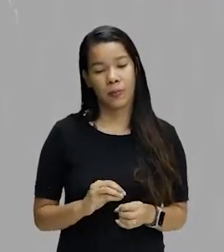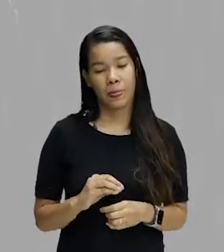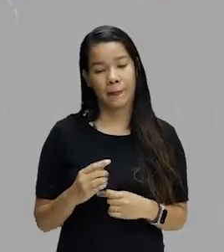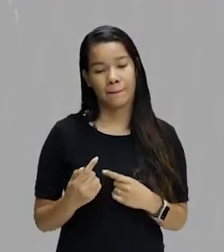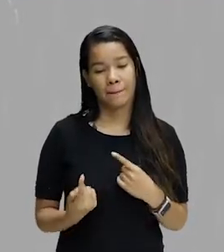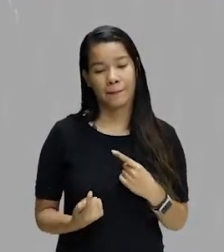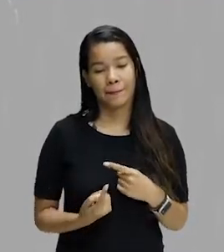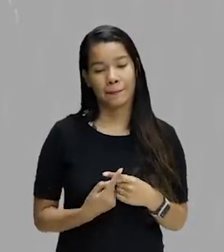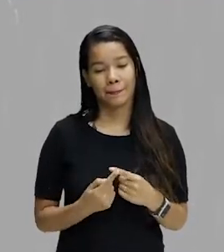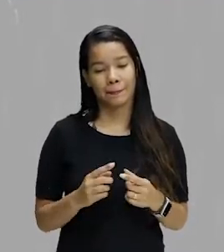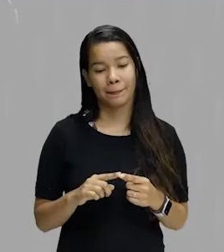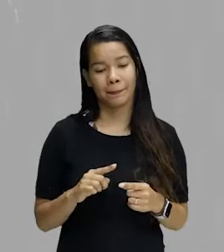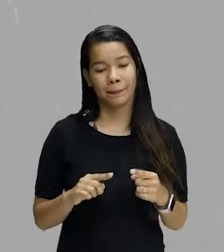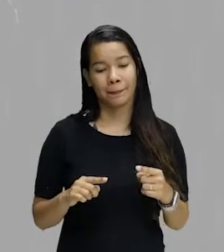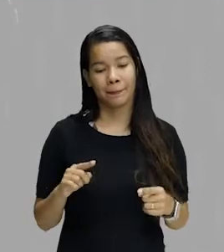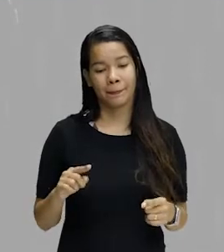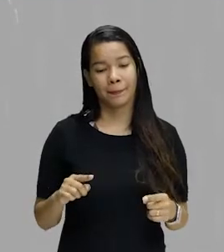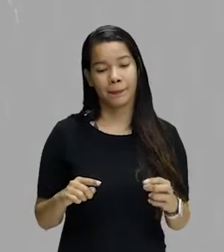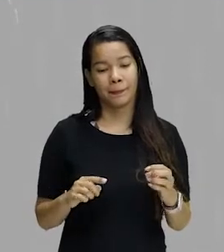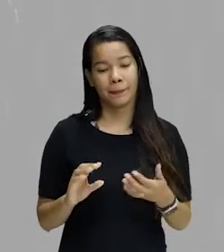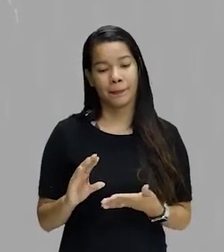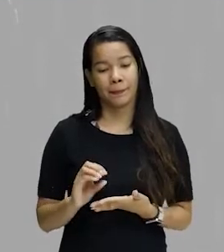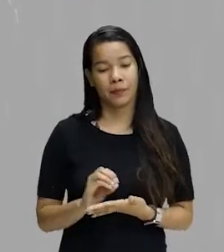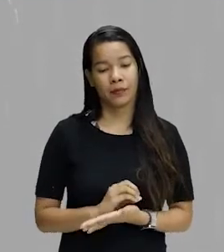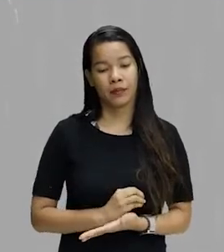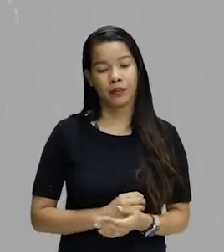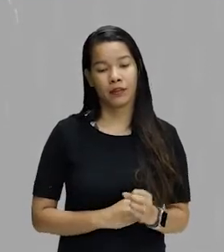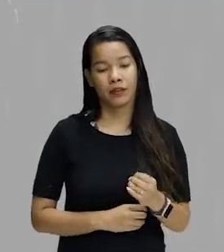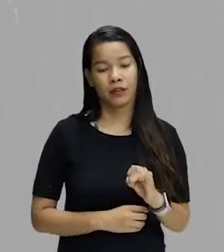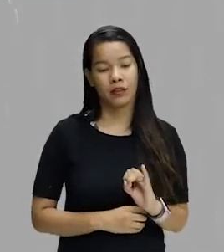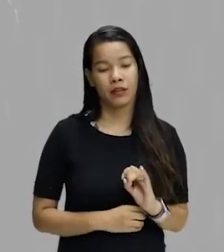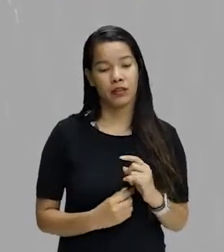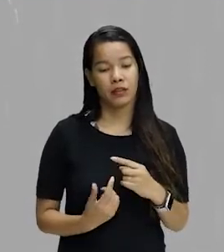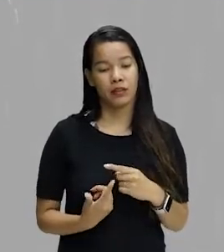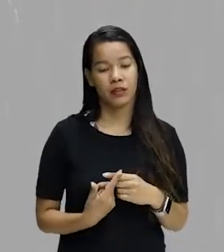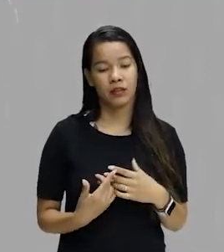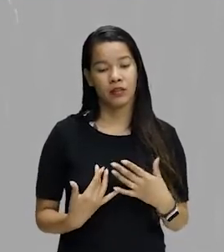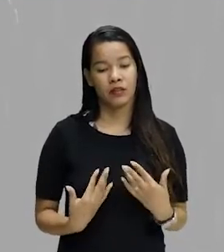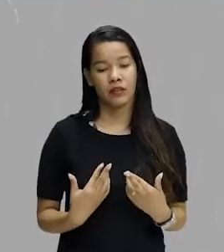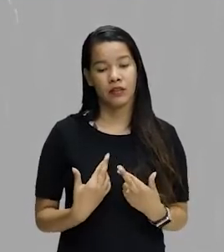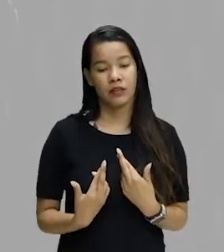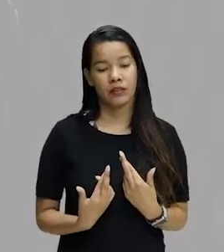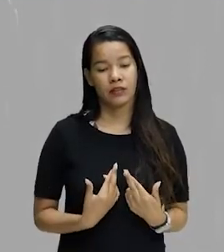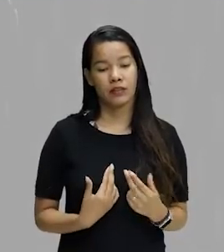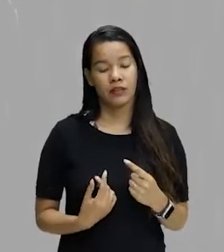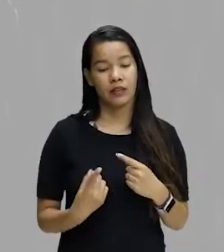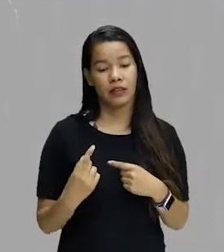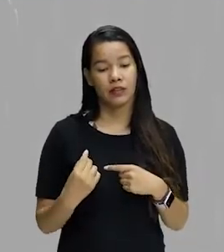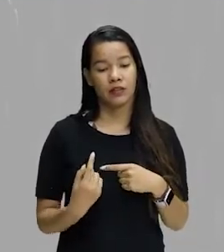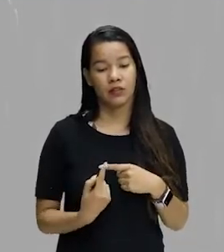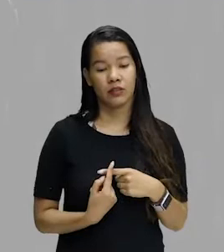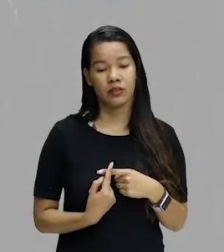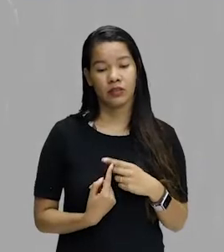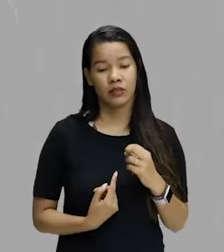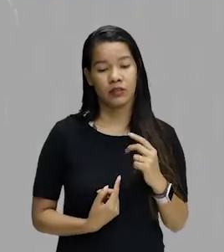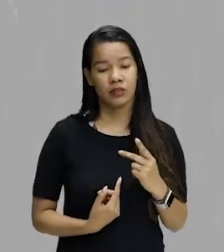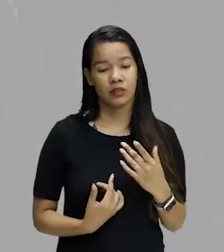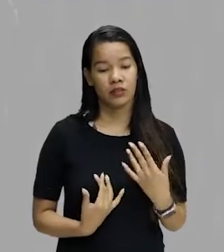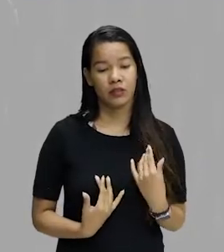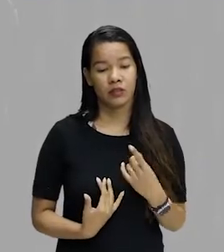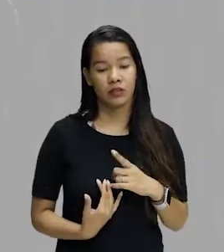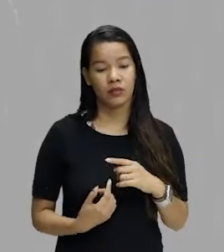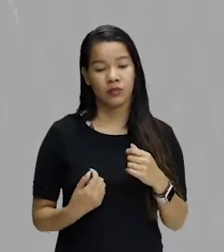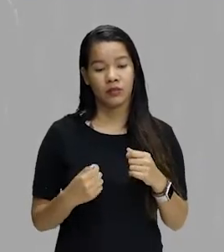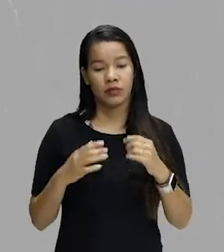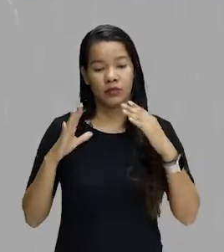adicionados à molécula orgânica. Bom, se foram adicionados, turma, reação de adição. Beleza? Então, a gente tem que